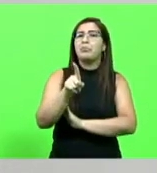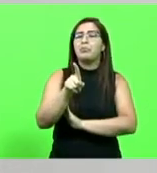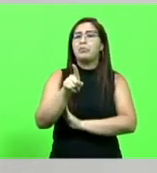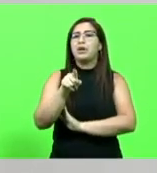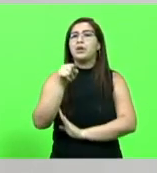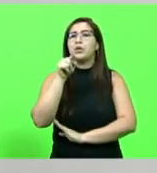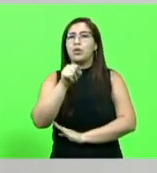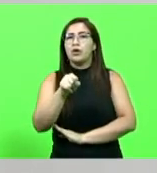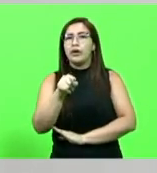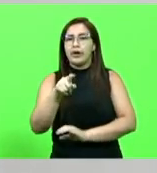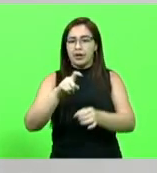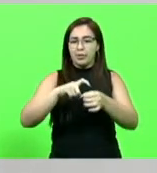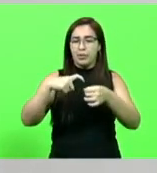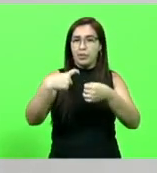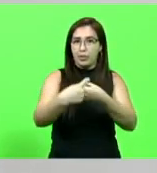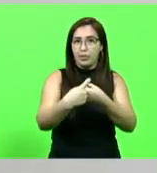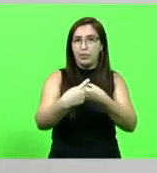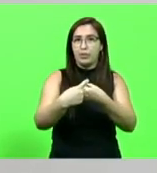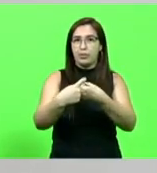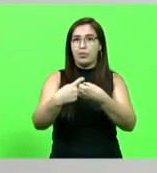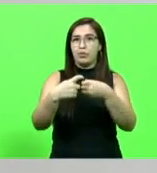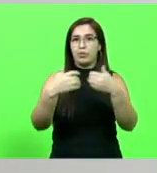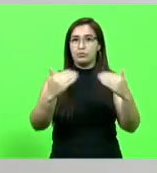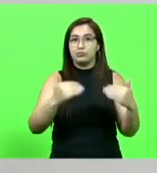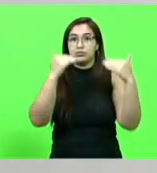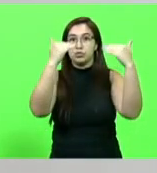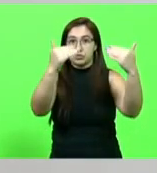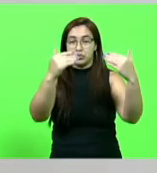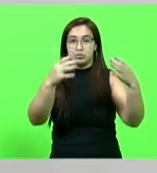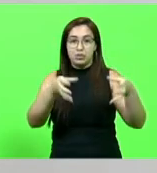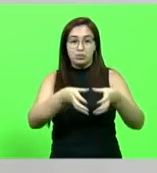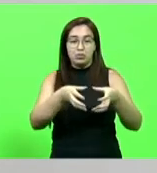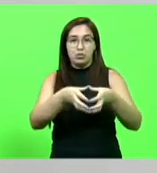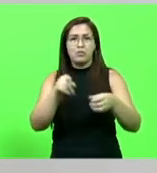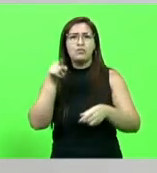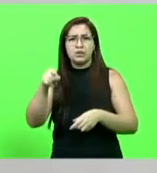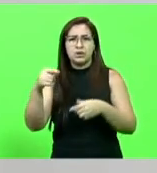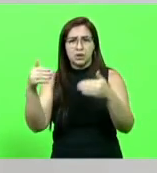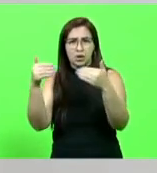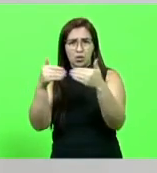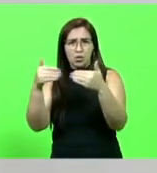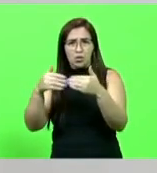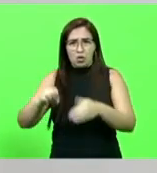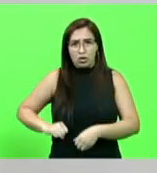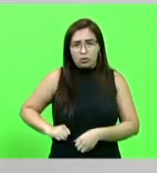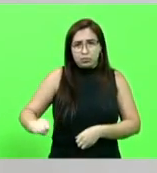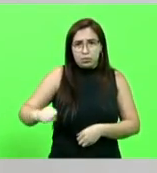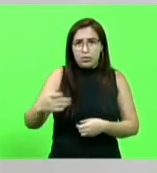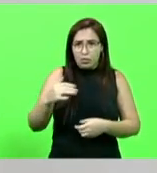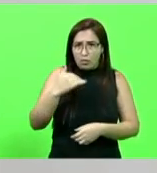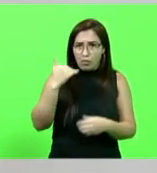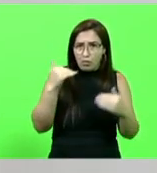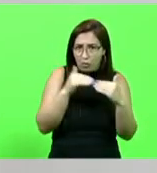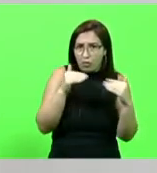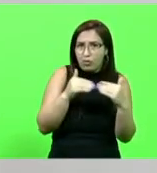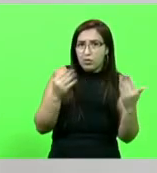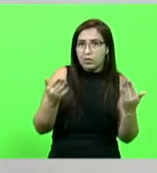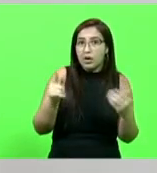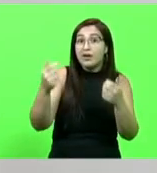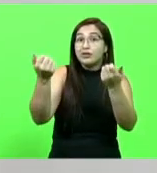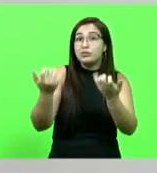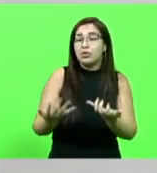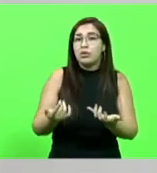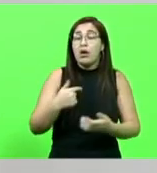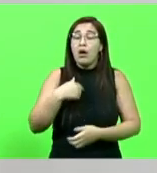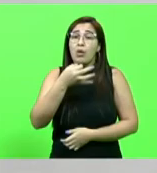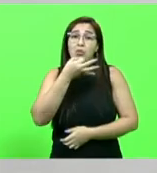seus membros lá da Suprema Corte dos Estados Unidos: o senhor é a favor do aborto? Sabe o que ele disse? A minha opinião